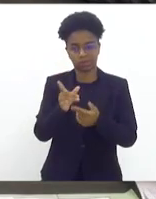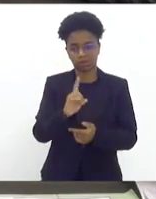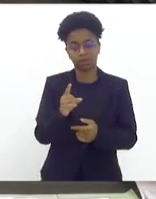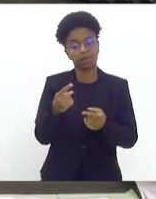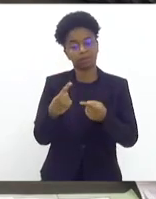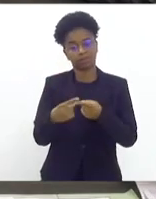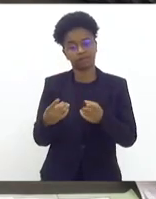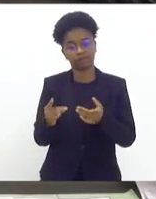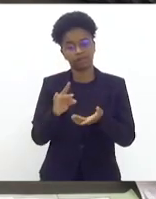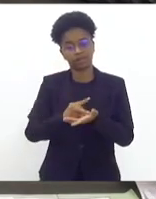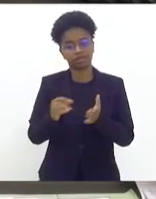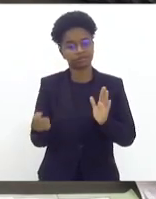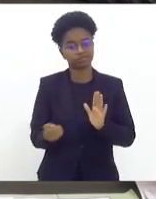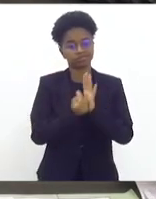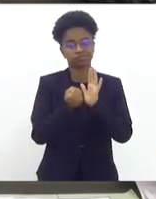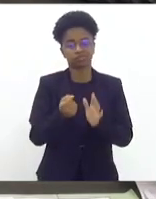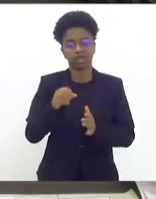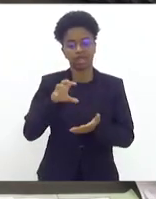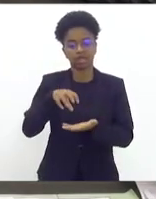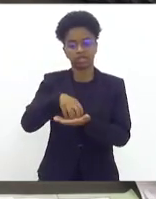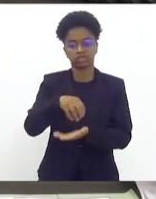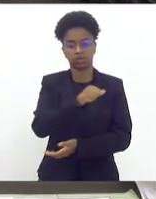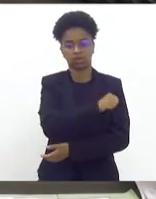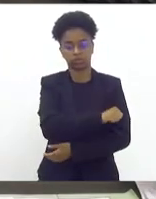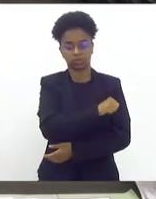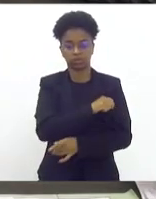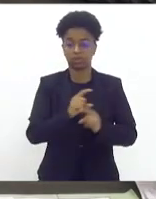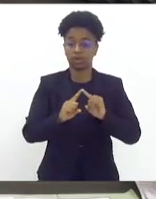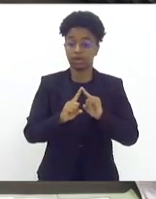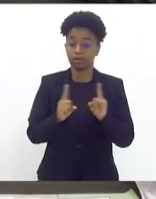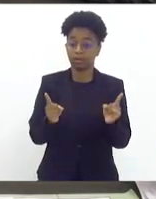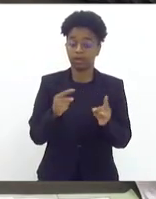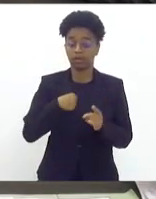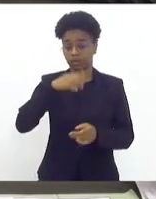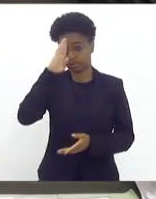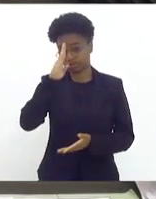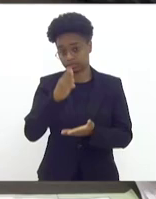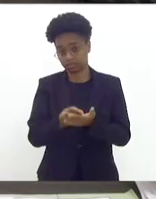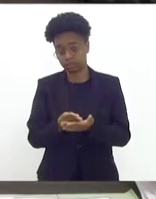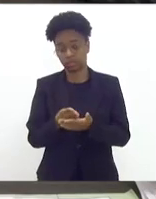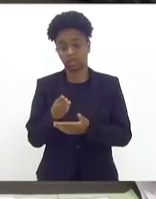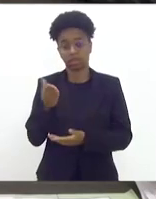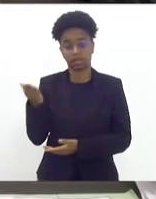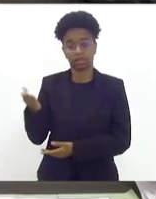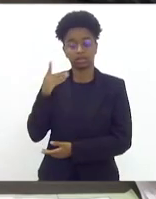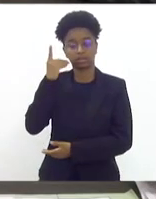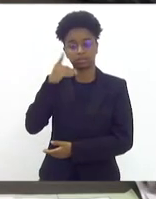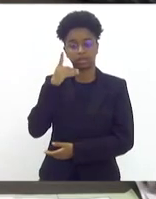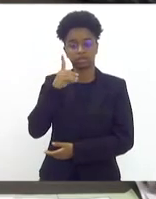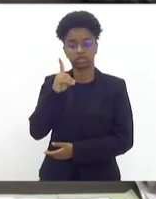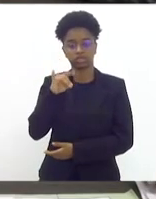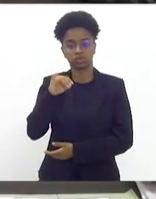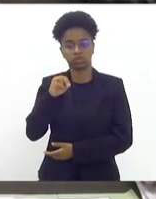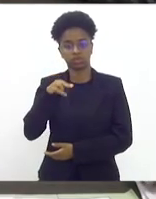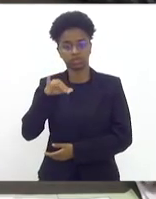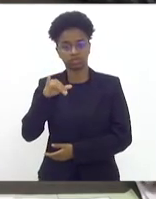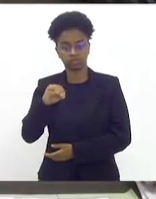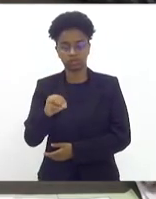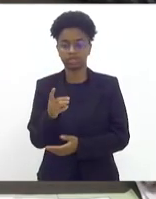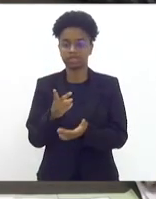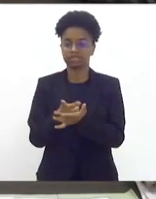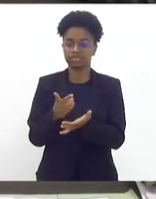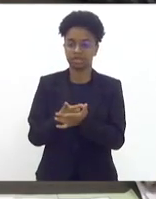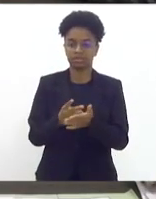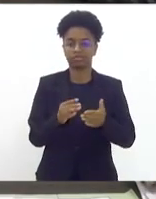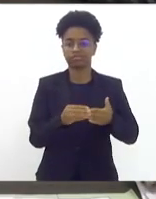símbolo ali da região, do Rio de Janeiro e tudo mais. E acredito, conhecendo o deputado Dionísio, que sempre nos leva em